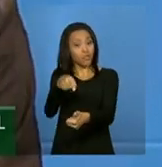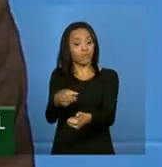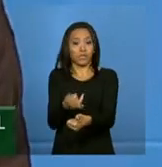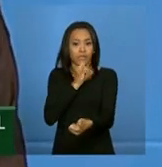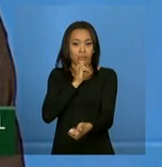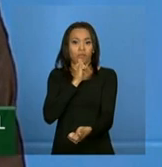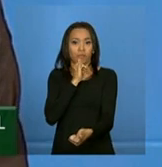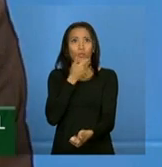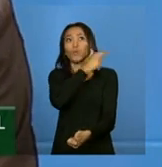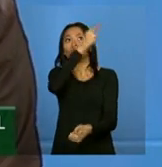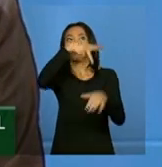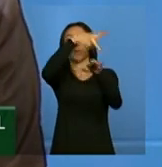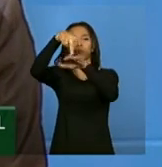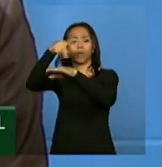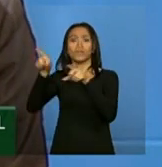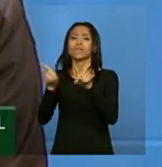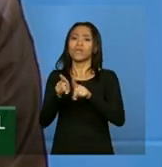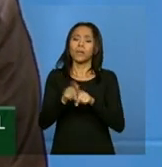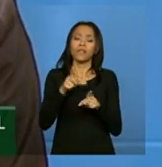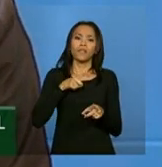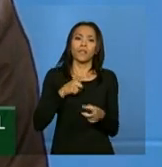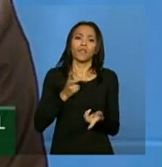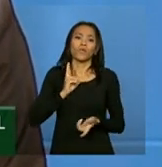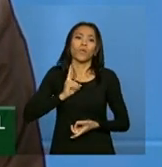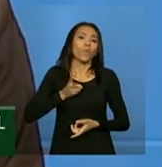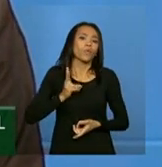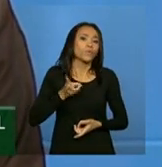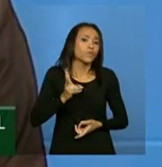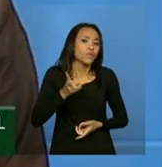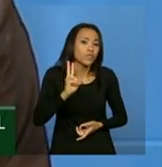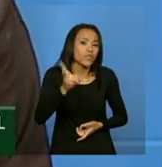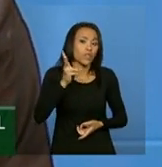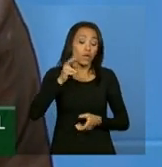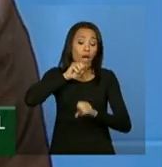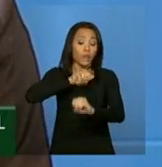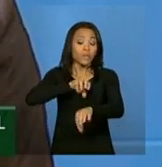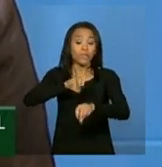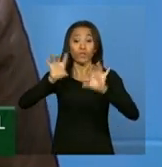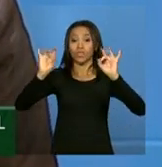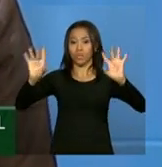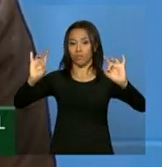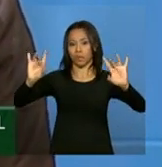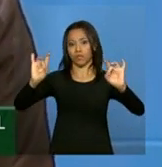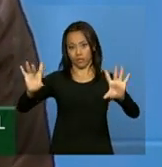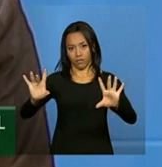a necessidade de um foco contínuo nesse acesso a uma educação de qualidade.